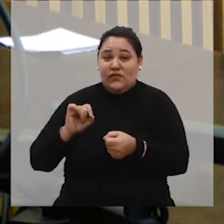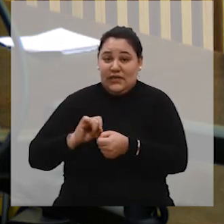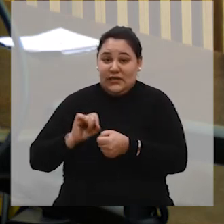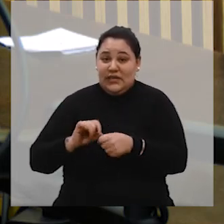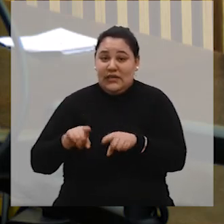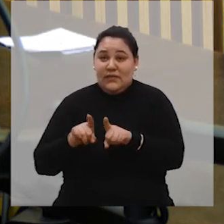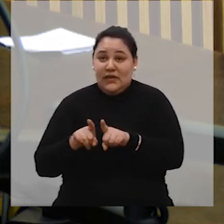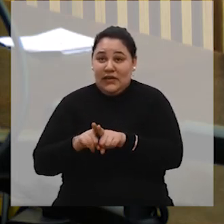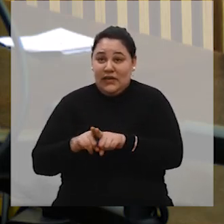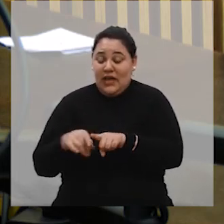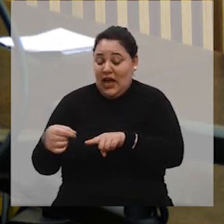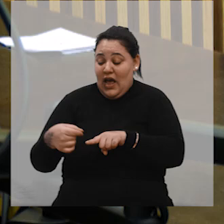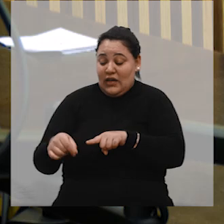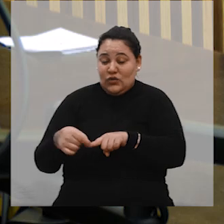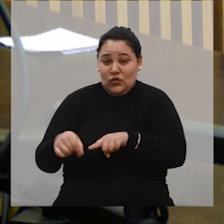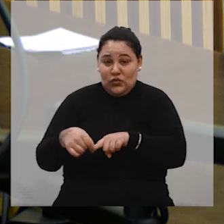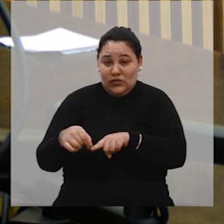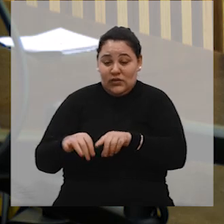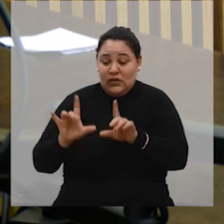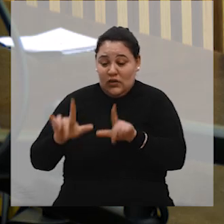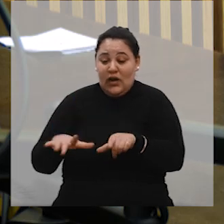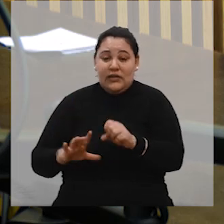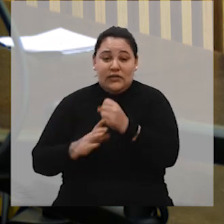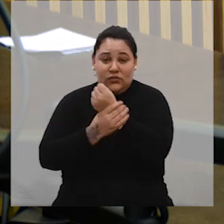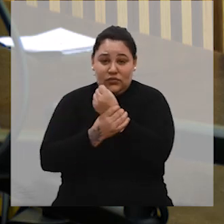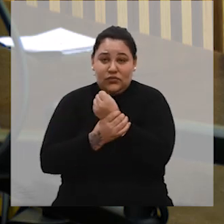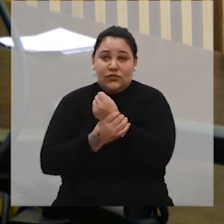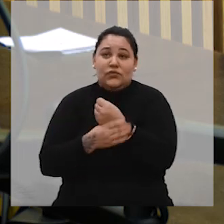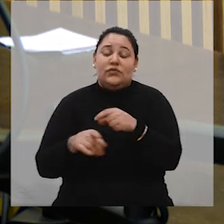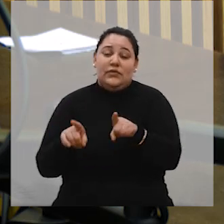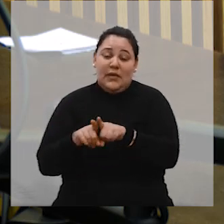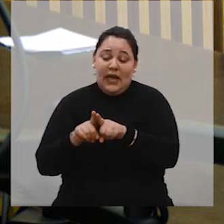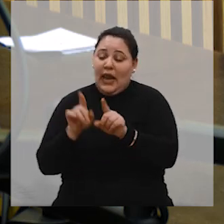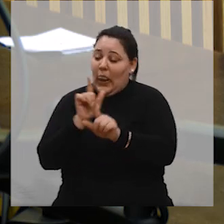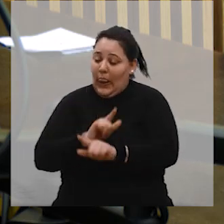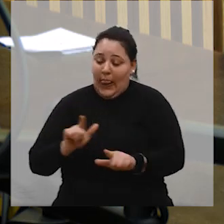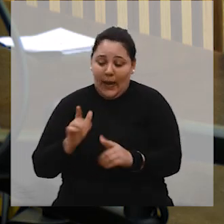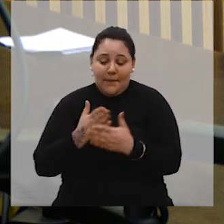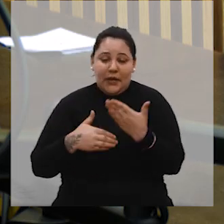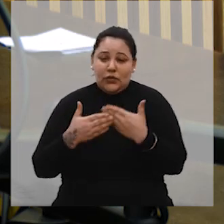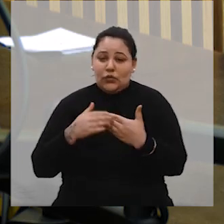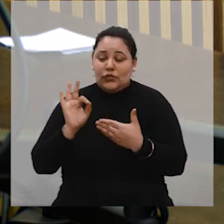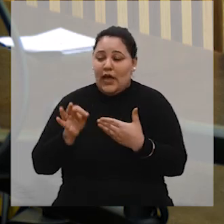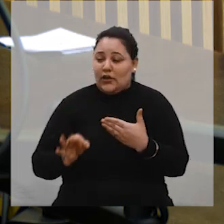fazer as unhas, né, em locais seguros, que tem essa higiene, né,